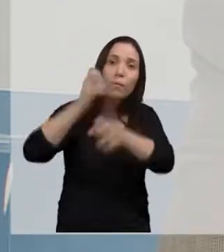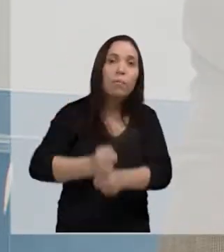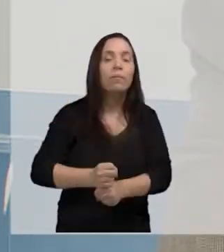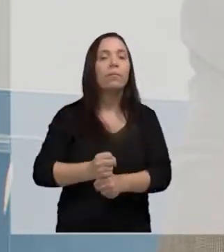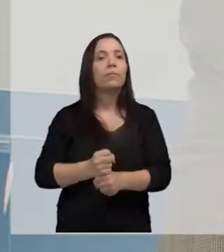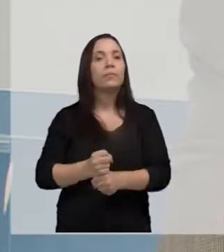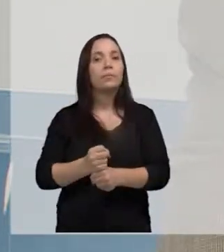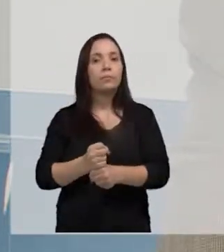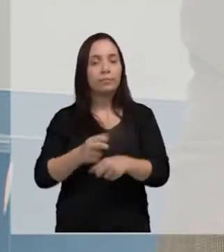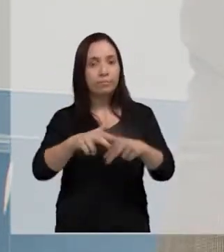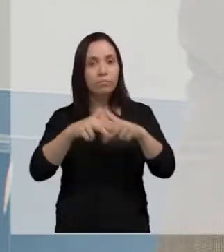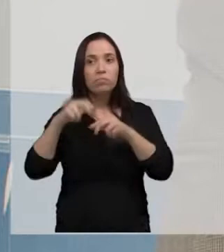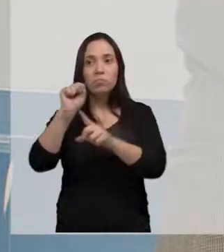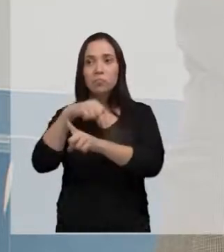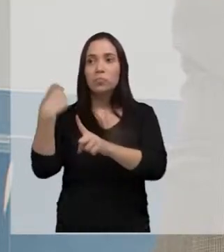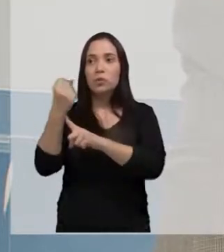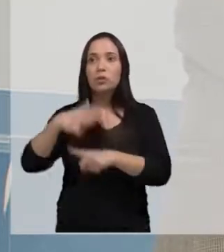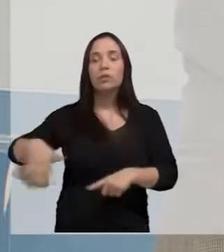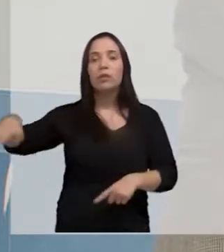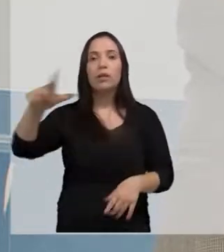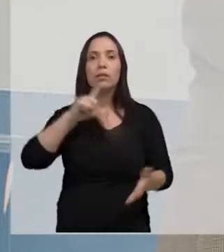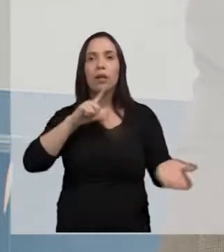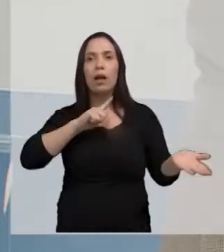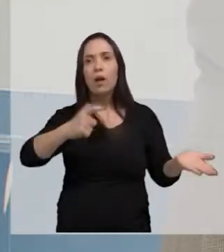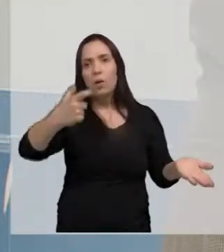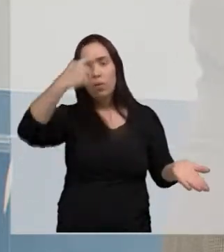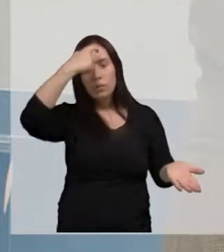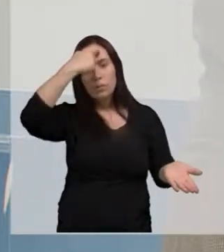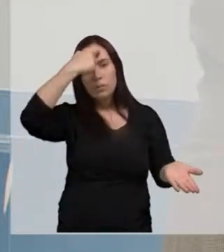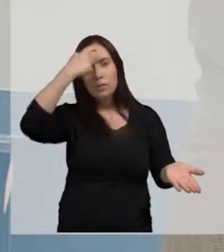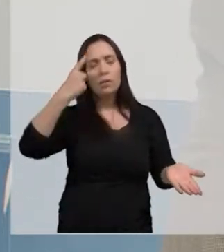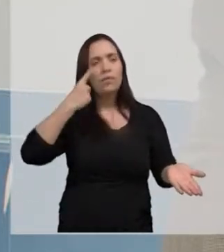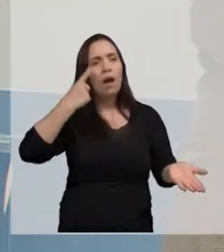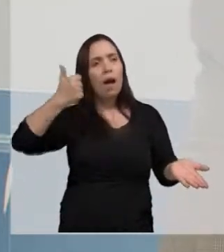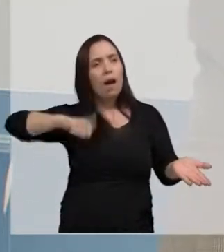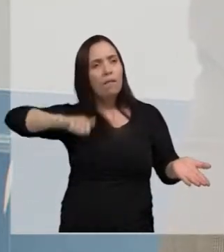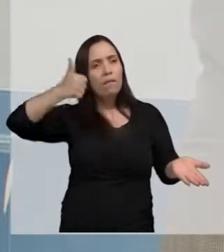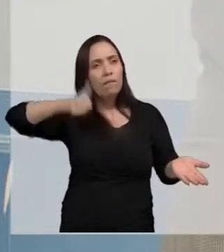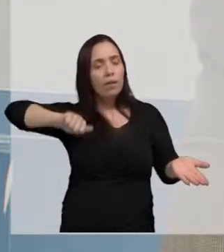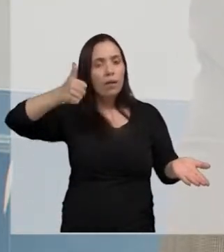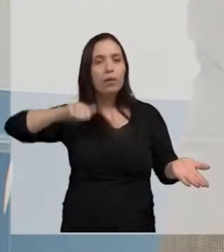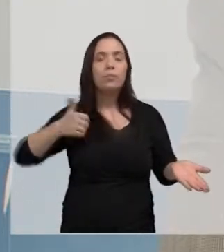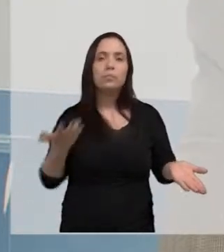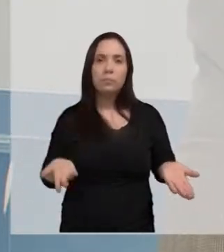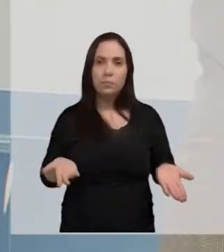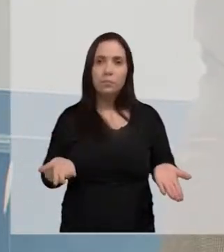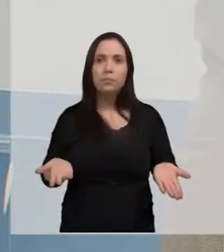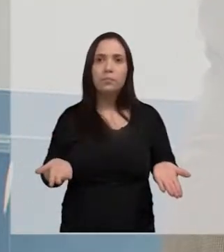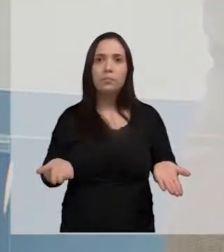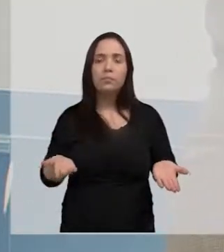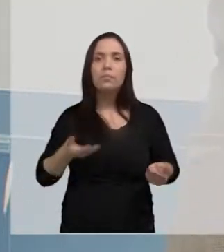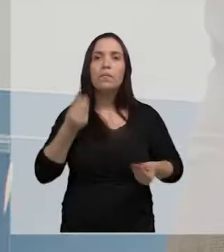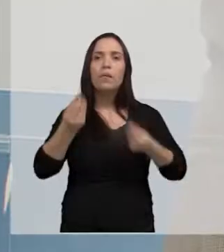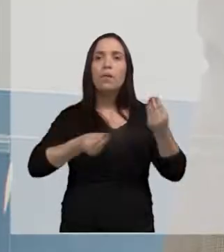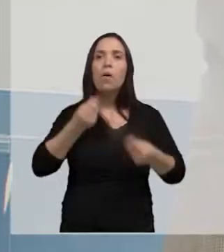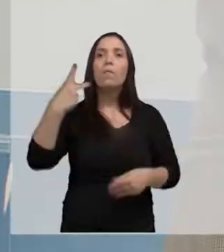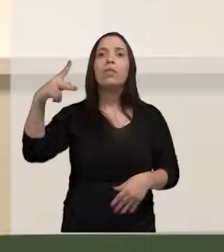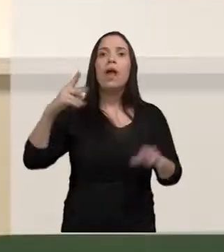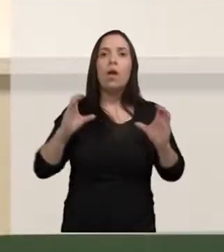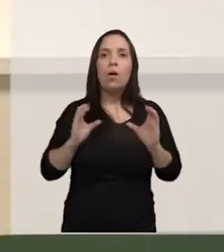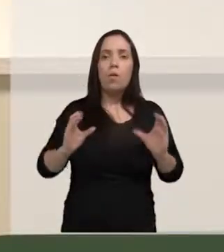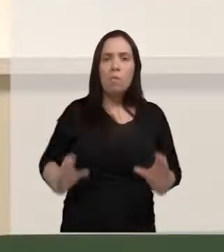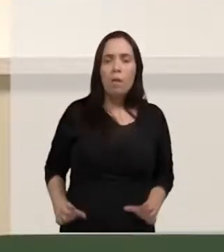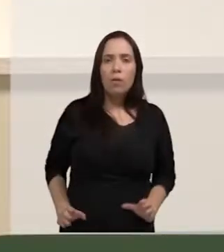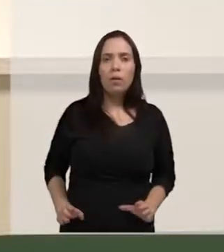colocou, é o quadro do eleitor mais consciente que fez toda essa análise que a gente fez aqui anteriormente. Como é que ele posicionou, como é